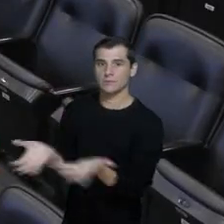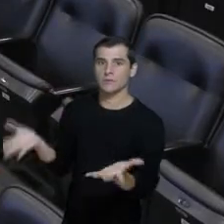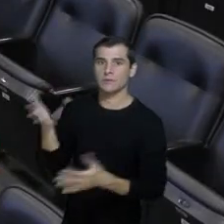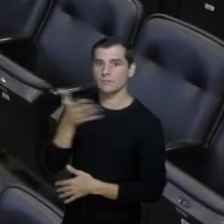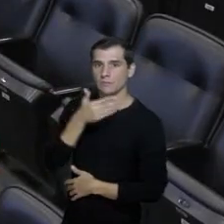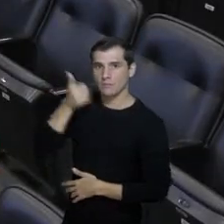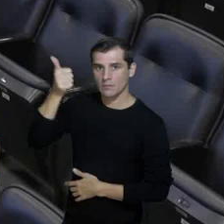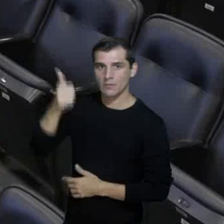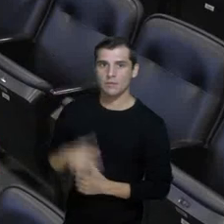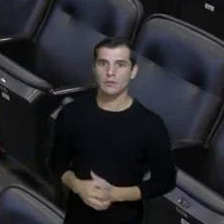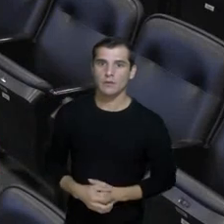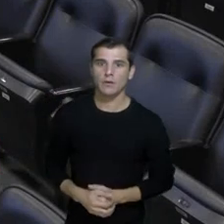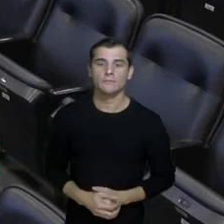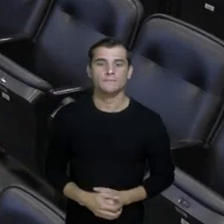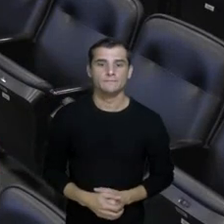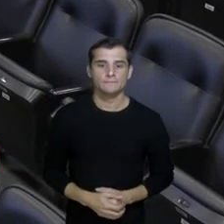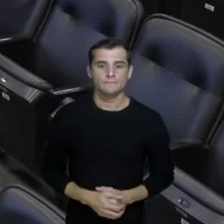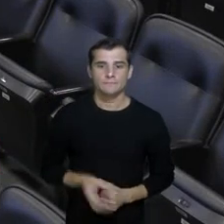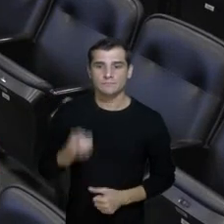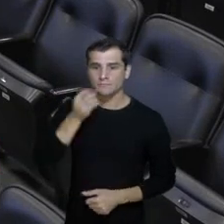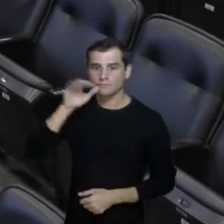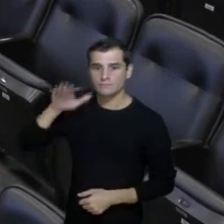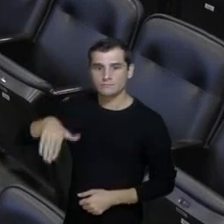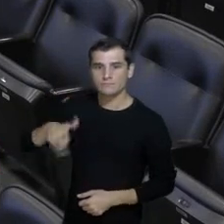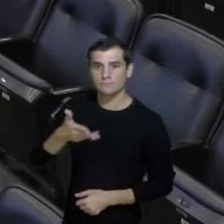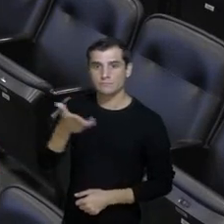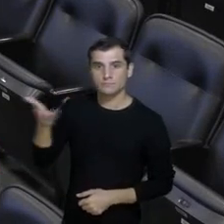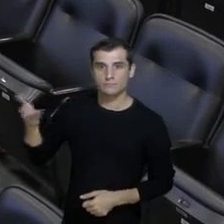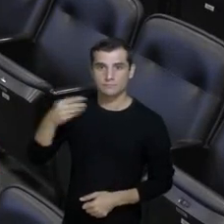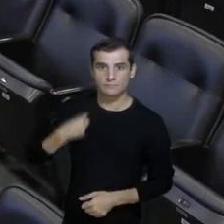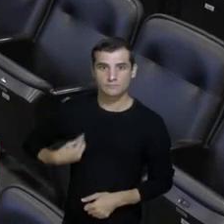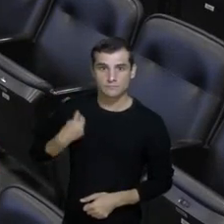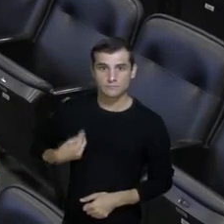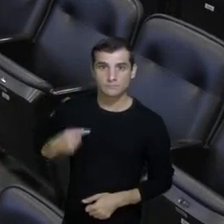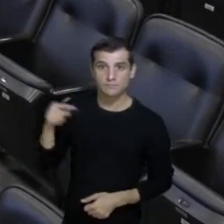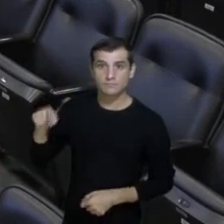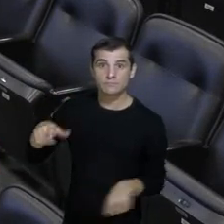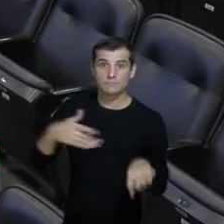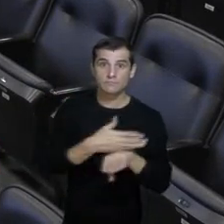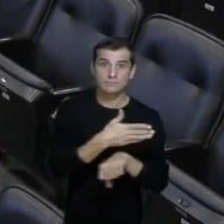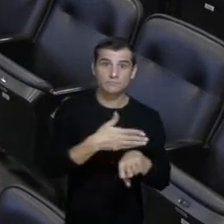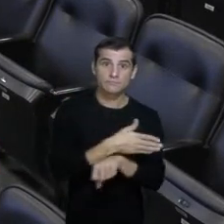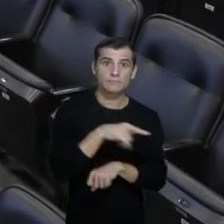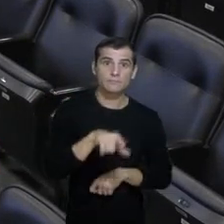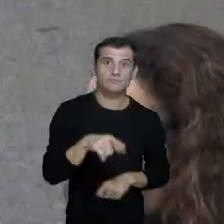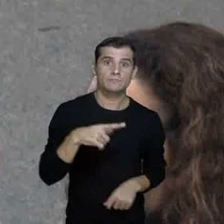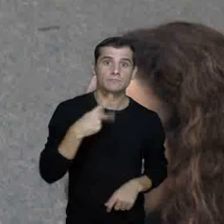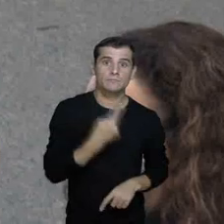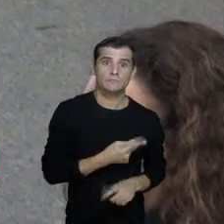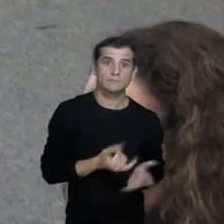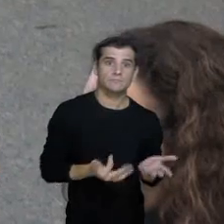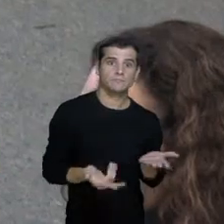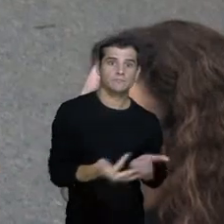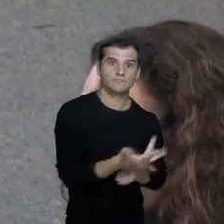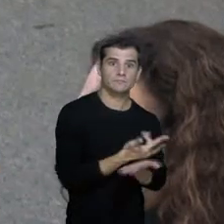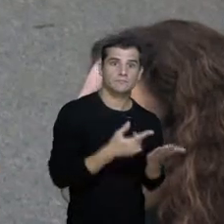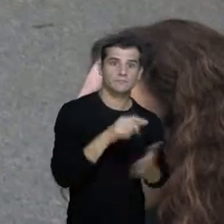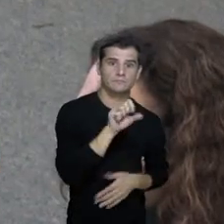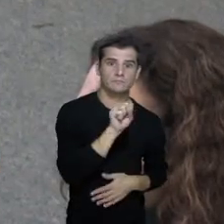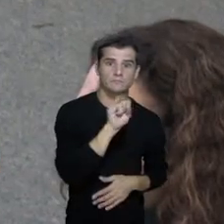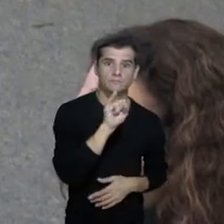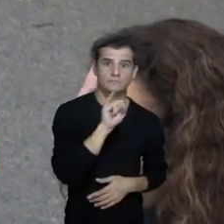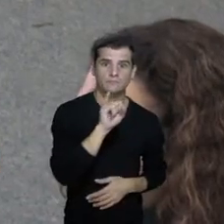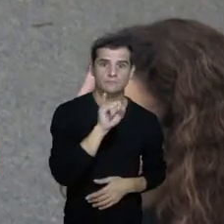certo bom Boa tarde a todos meu nome é Júlia eu sou líder de privacidade e proteção de dados na jos energia e sou secretária Geral da União